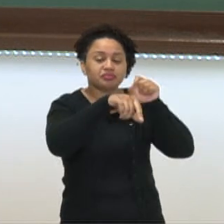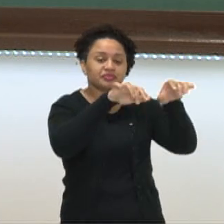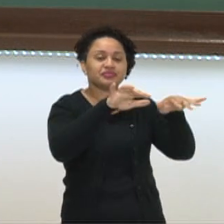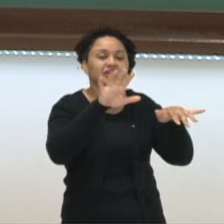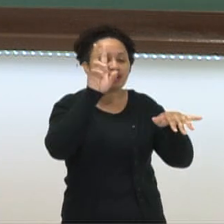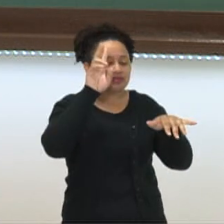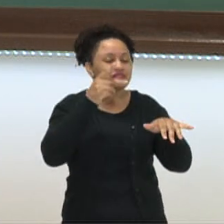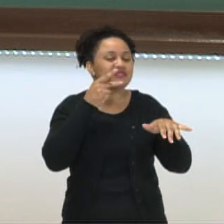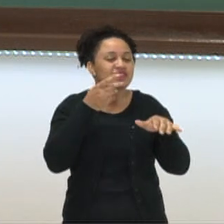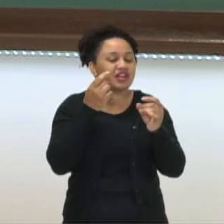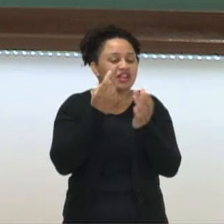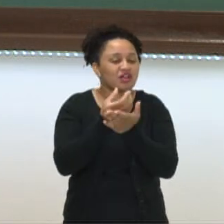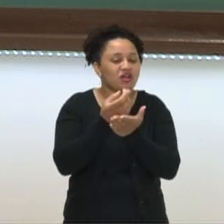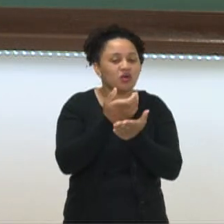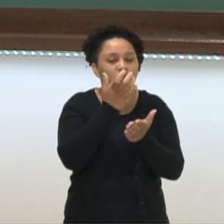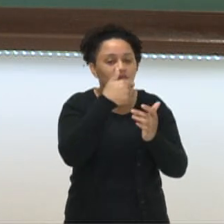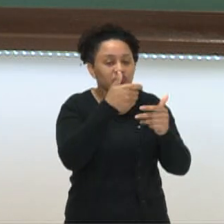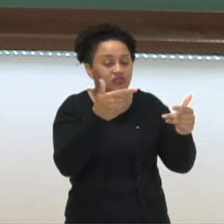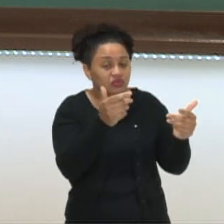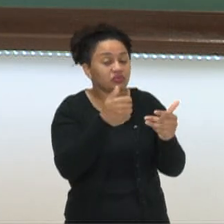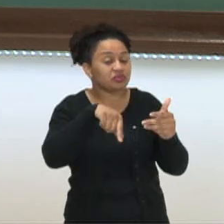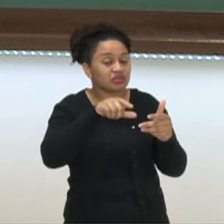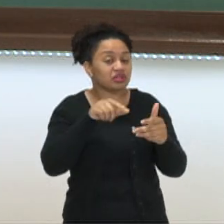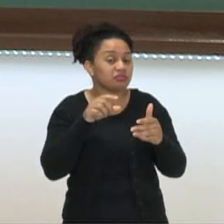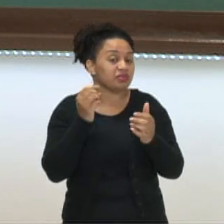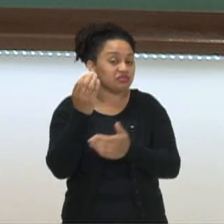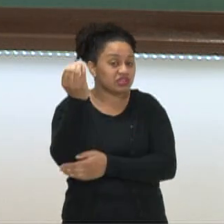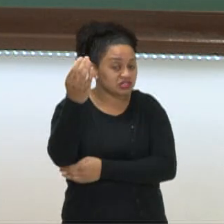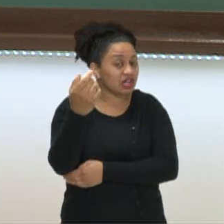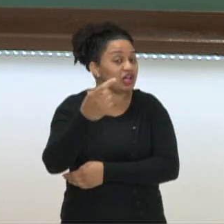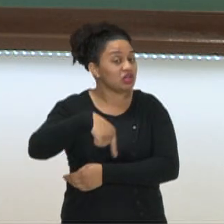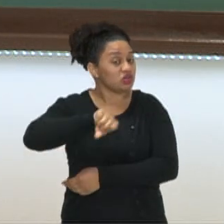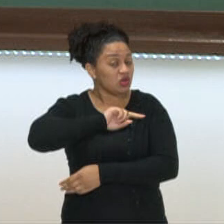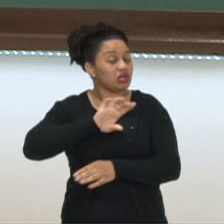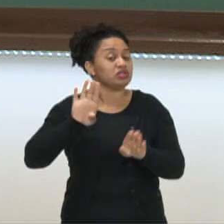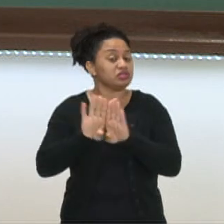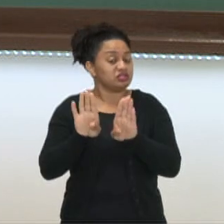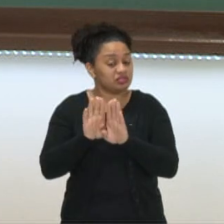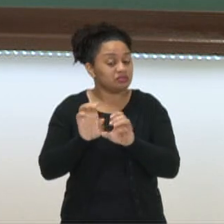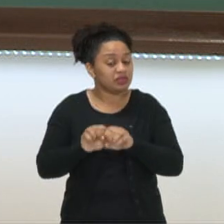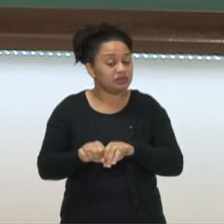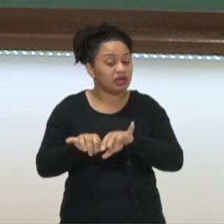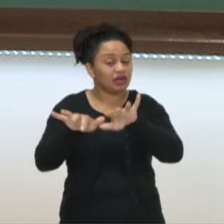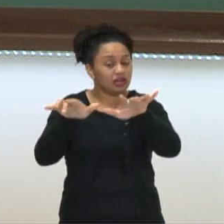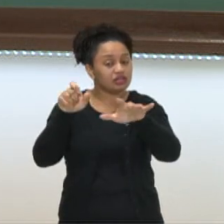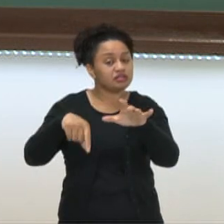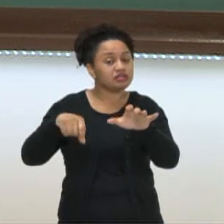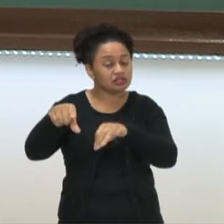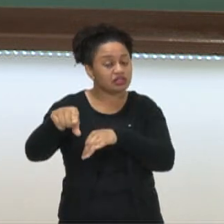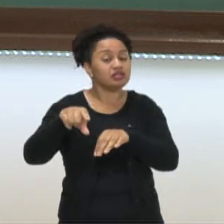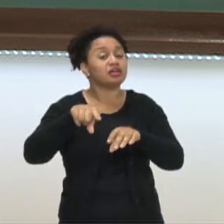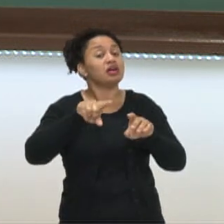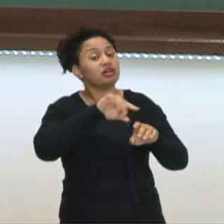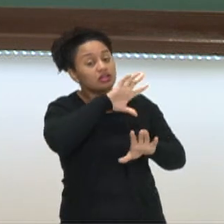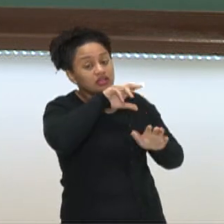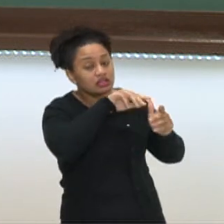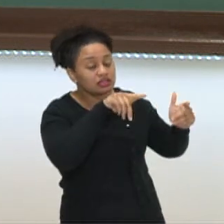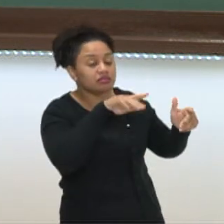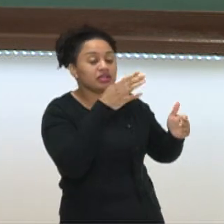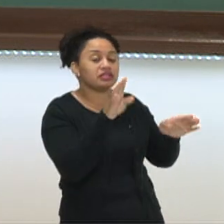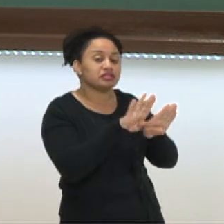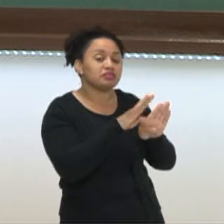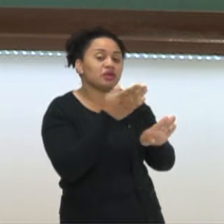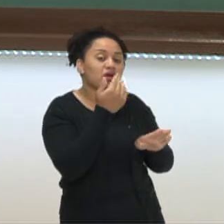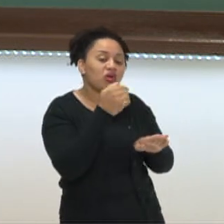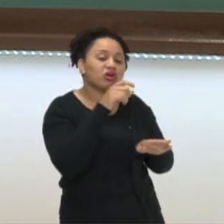umas frutas ali para viajar, nós também somos dispersores de semente. O homem é dispersor. E os animais também comem ali uma frutinha,